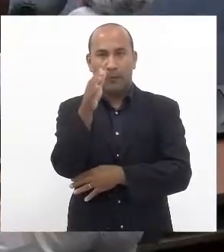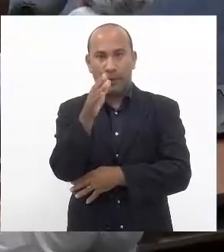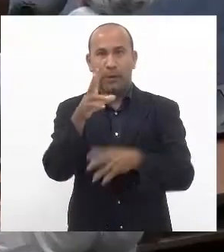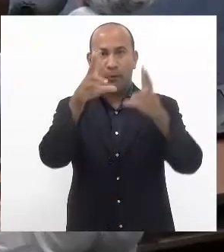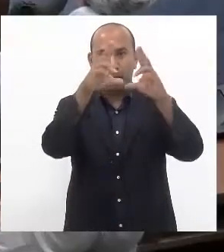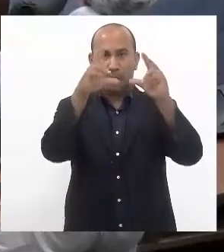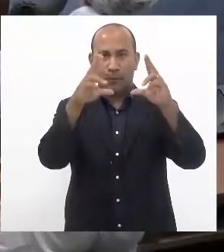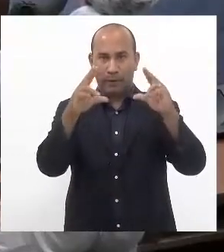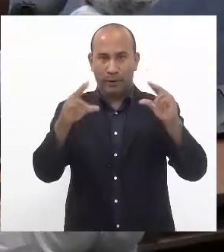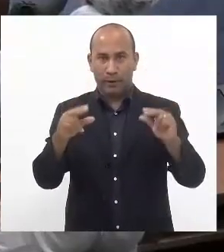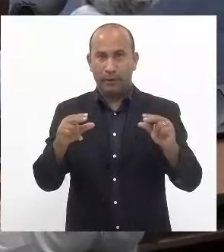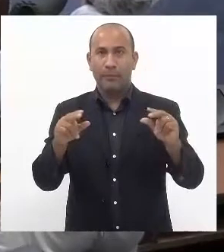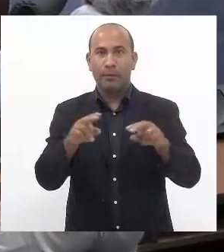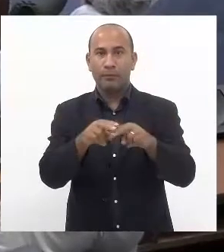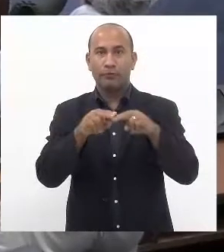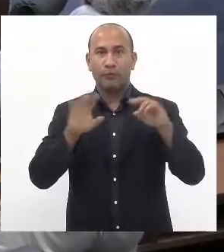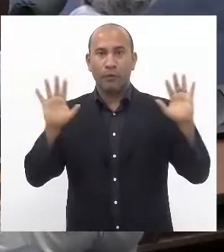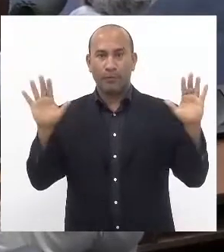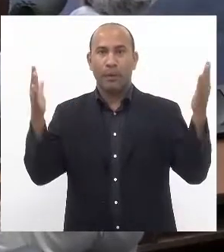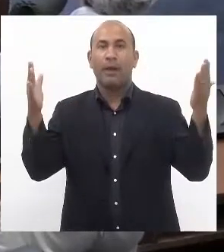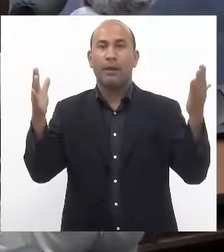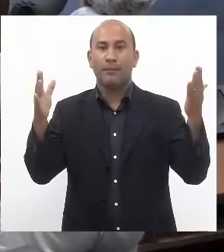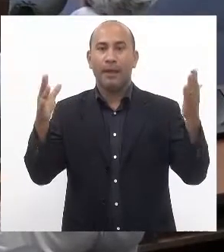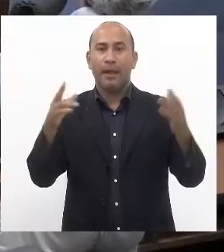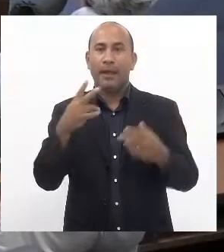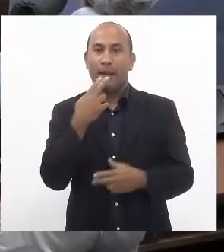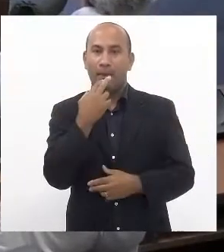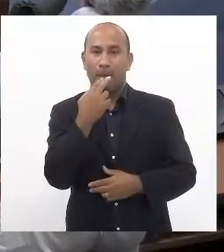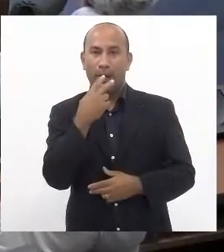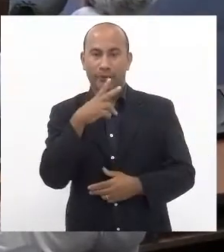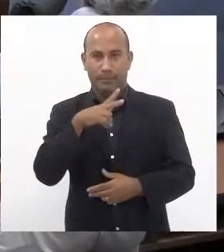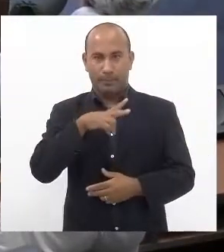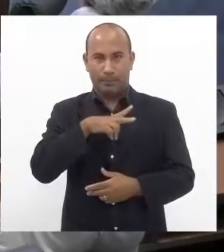homenageado, seguido do hino nacional brasileiro.